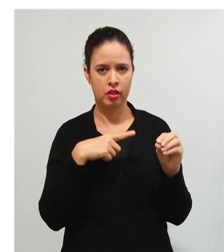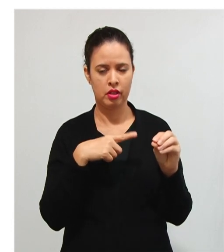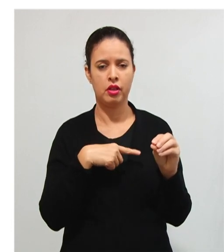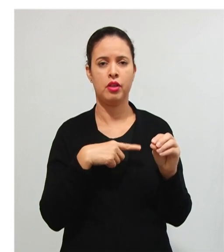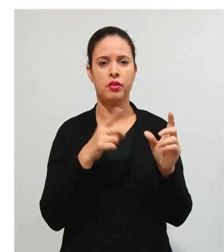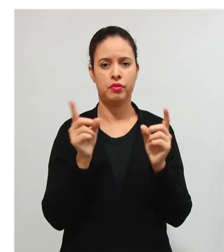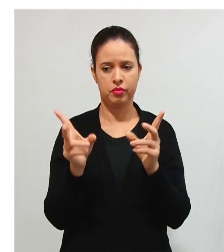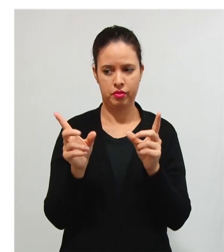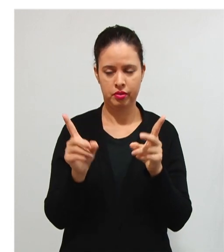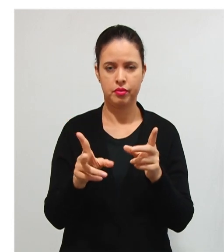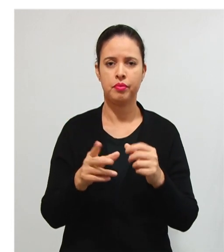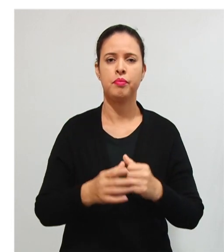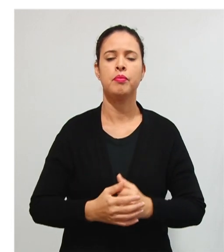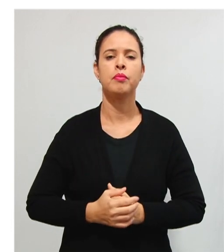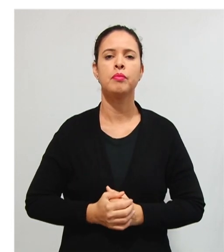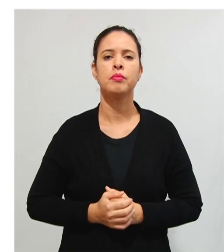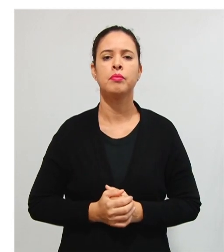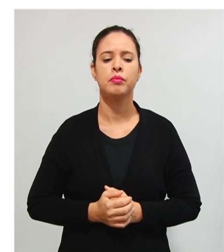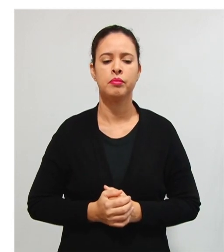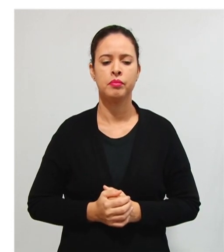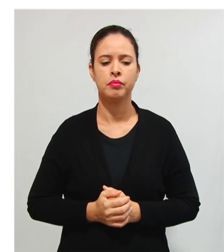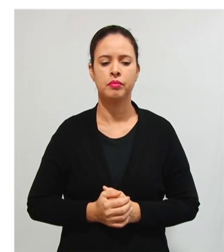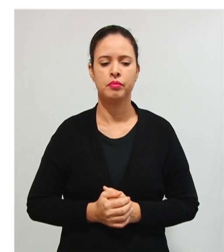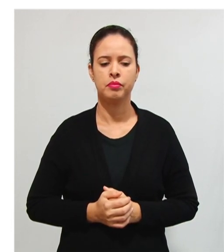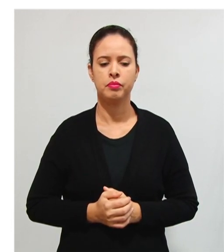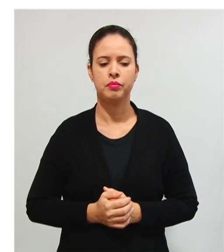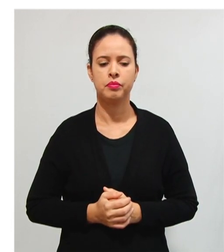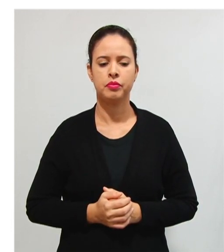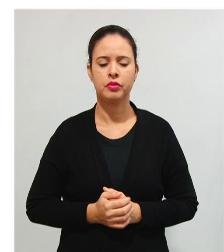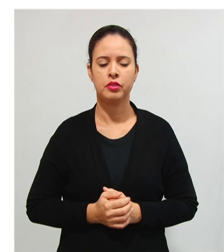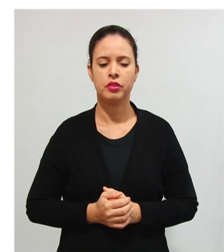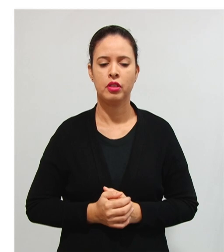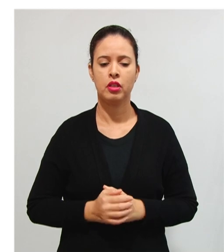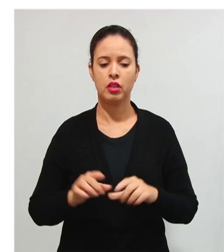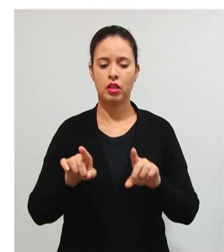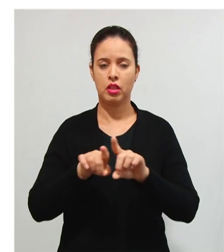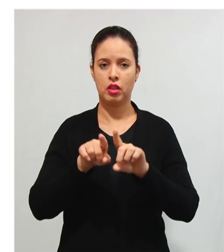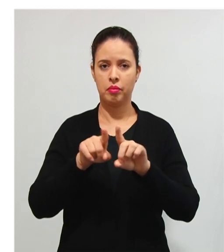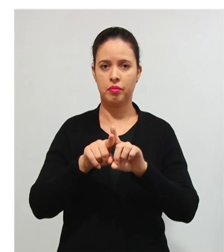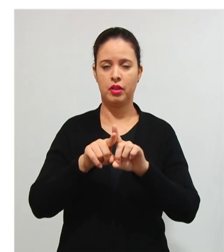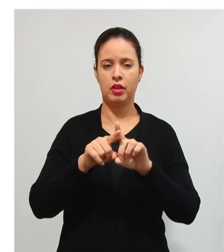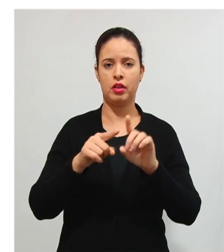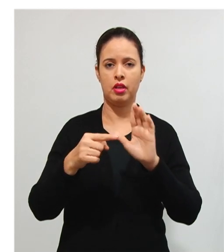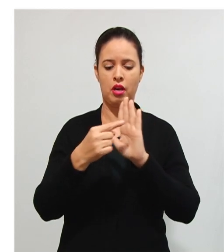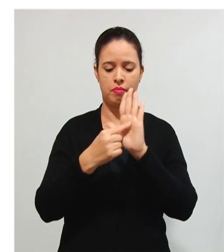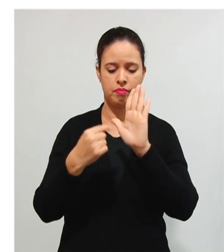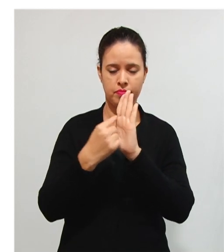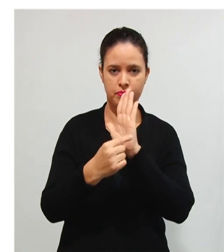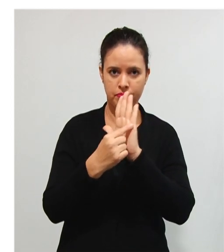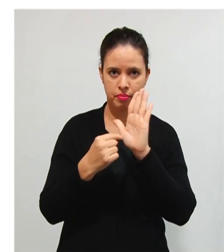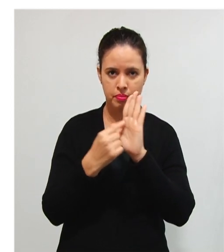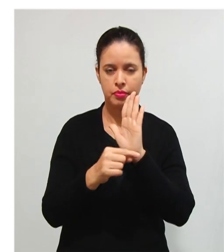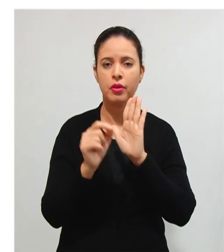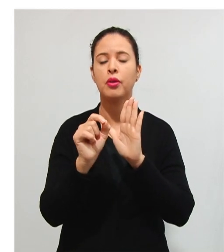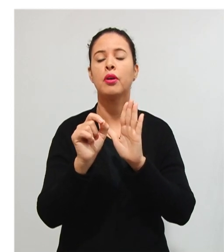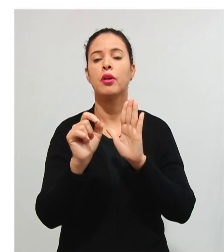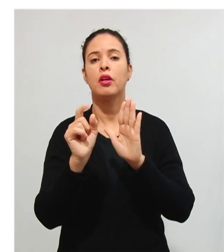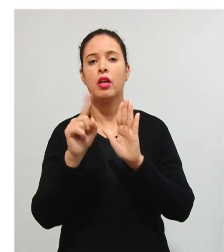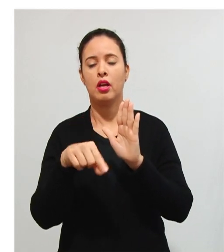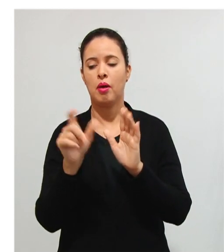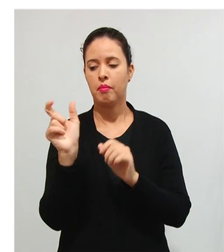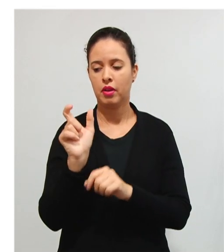palavra venda. O asterisco, se eu coloco lá asterisco, tecnologia, ele vai pegar a